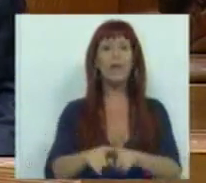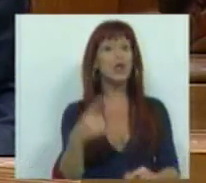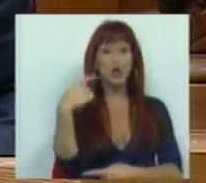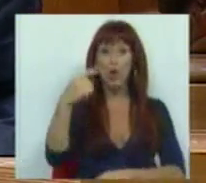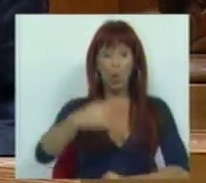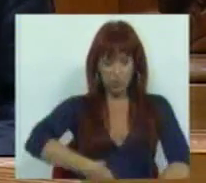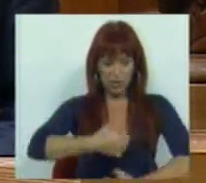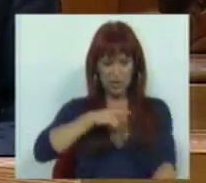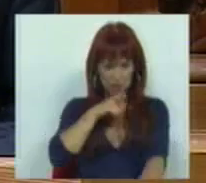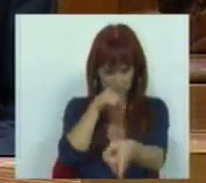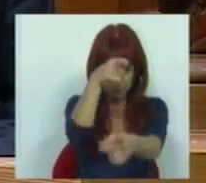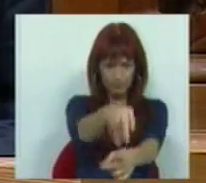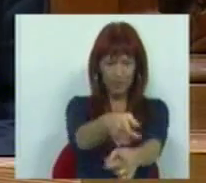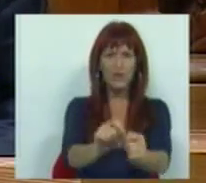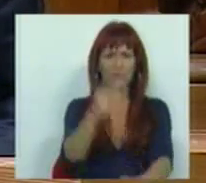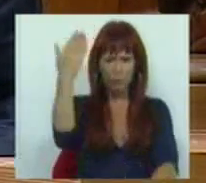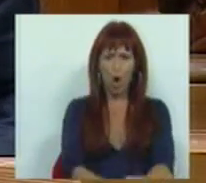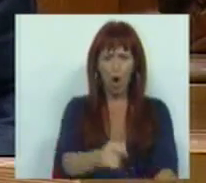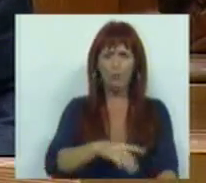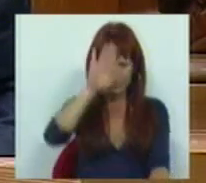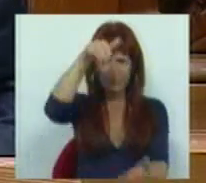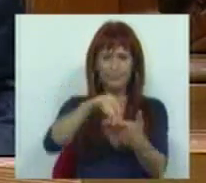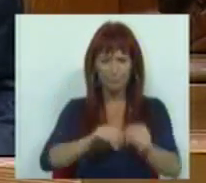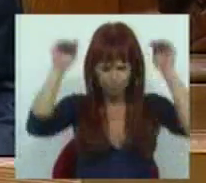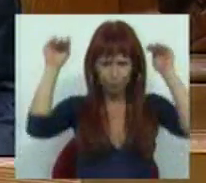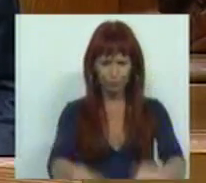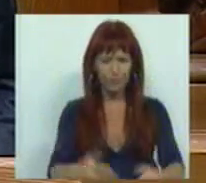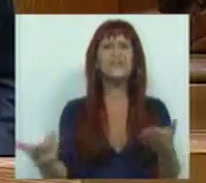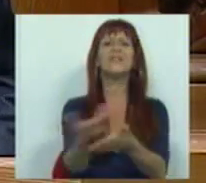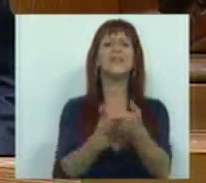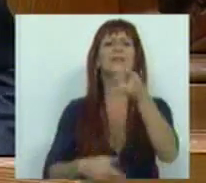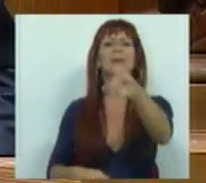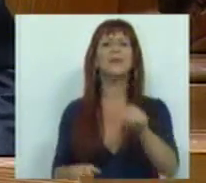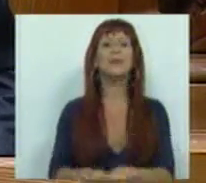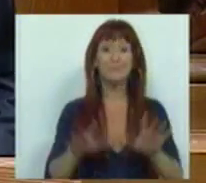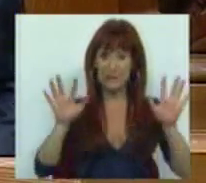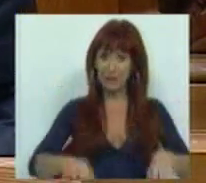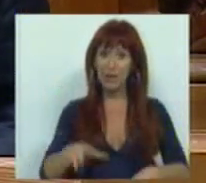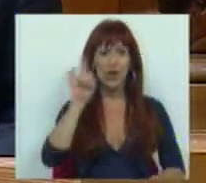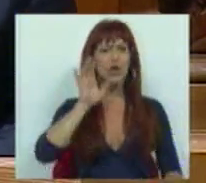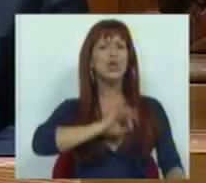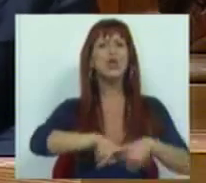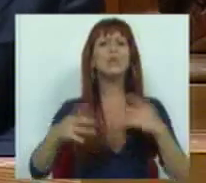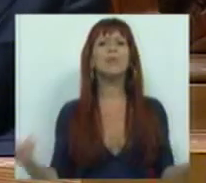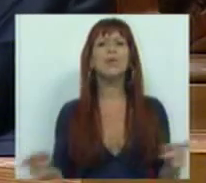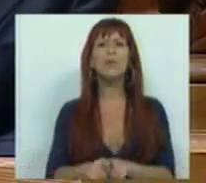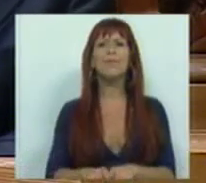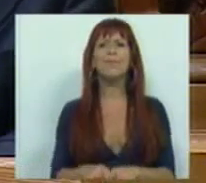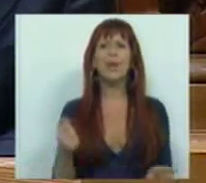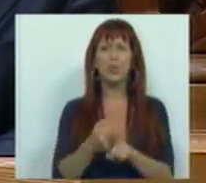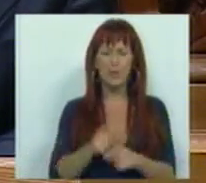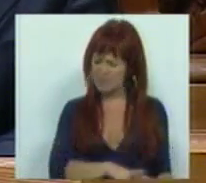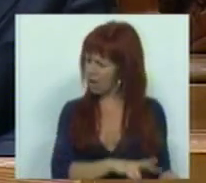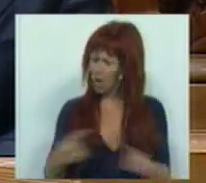só sentido, que é a da austeridade e da consequente recessão económica. Para terminar, senhoras e senhores deputados, lutaremos por